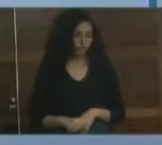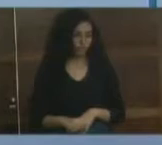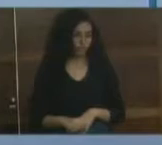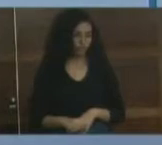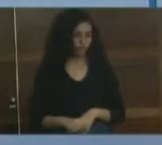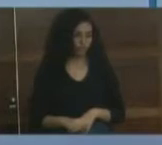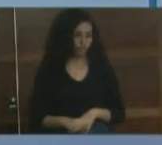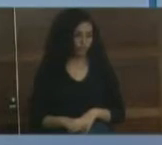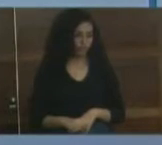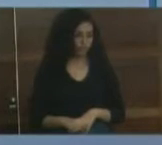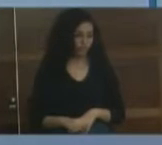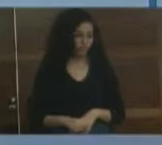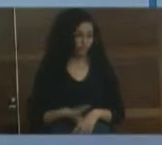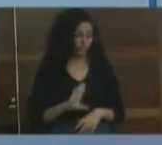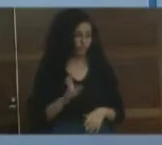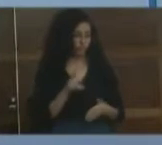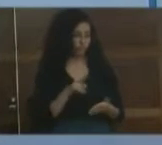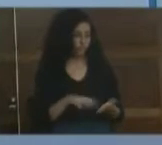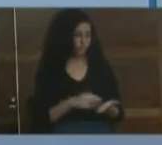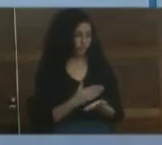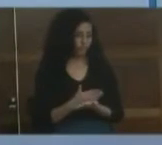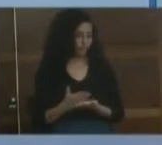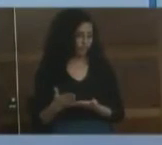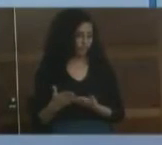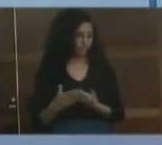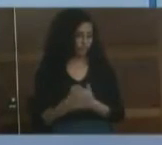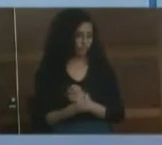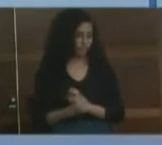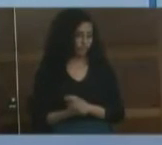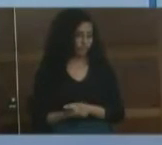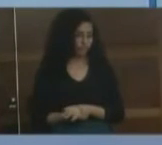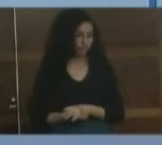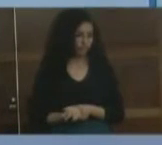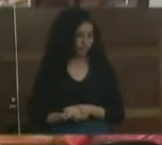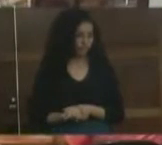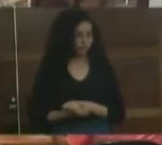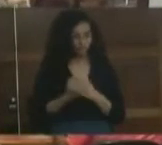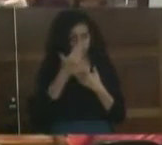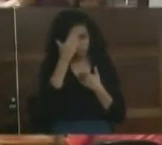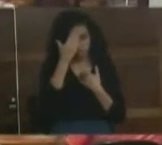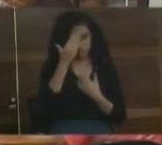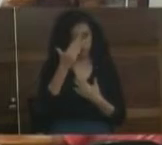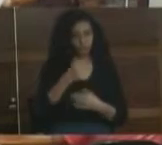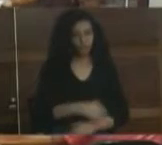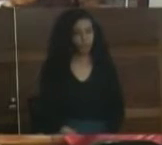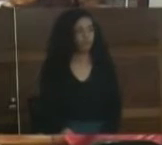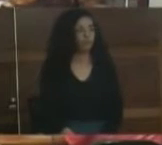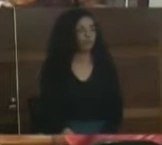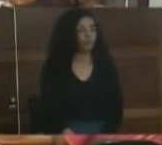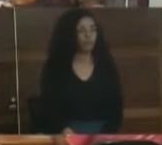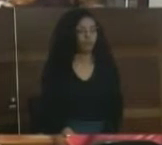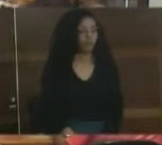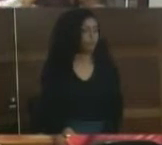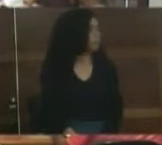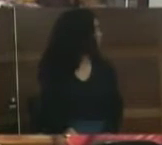já foi ido essas páginas no início da audiência bom obrigada tudo